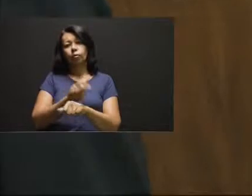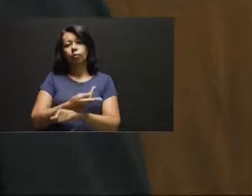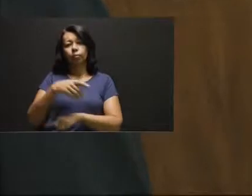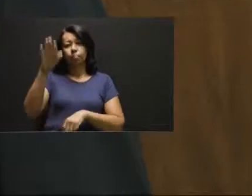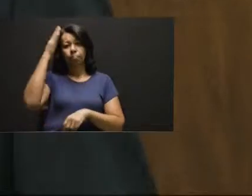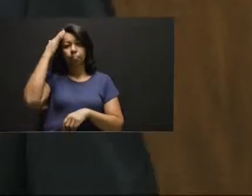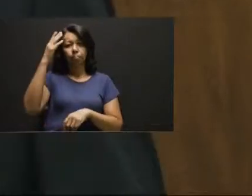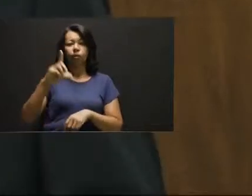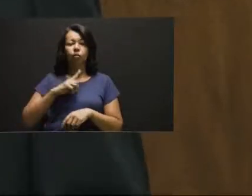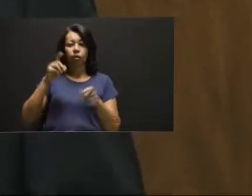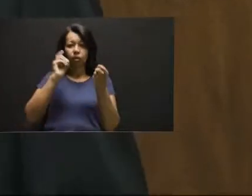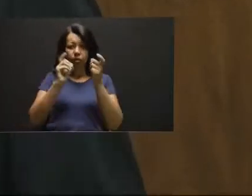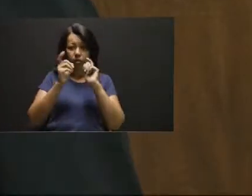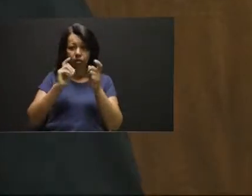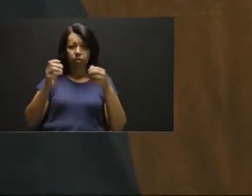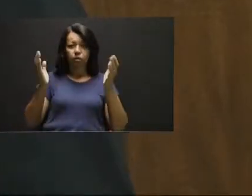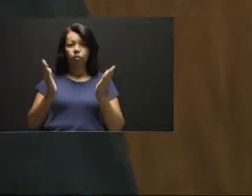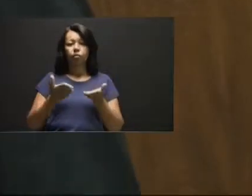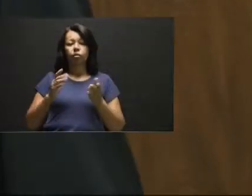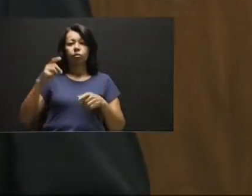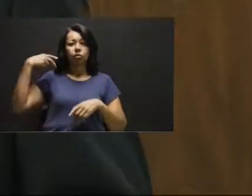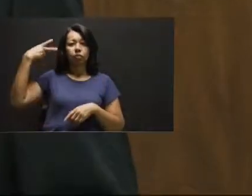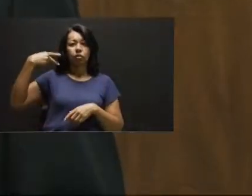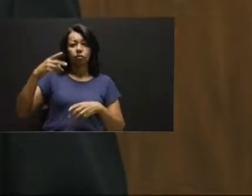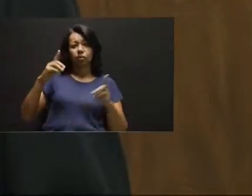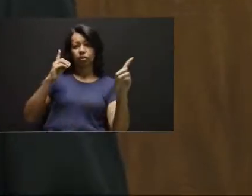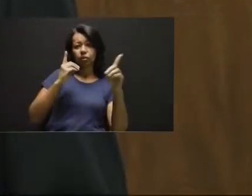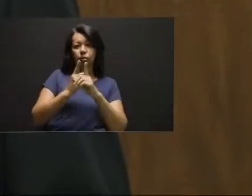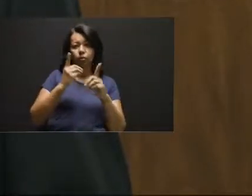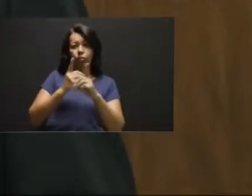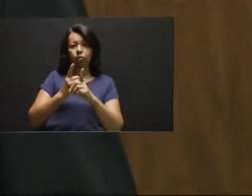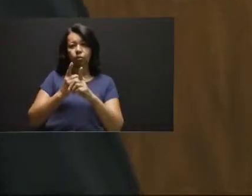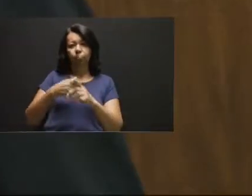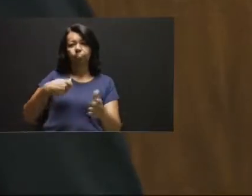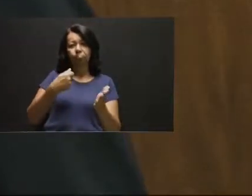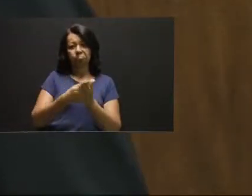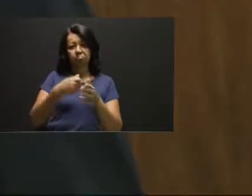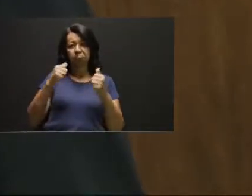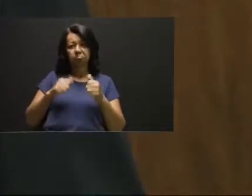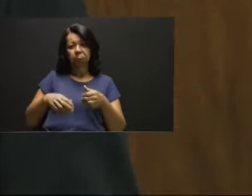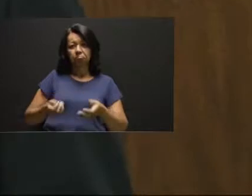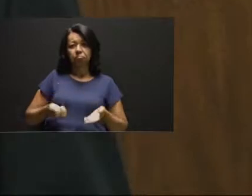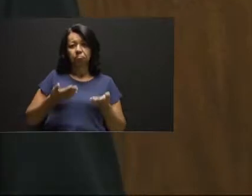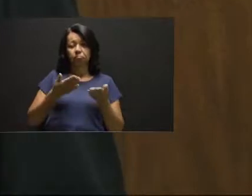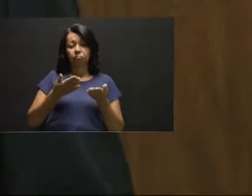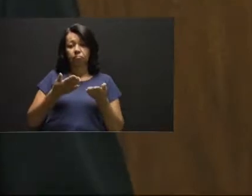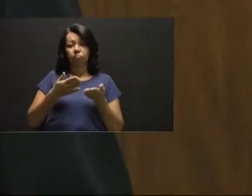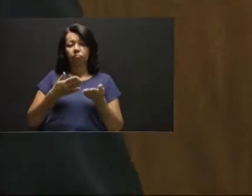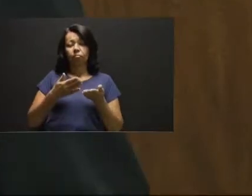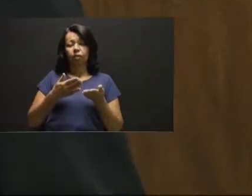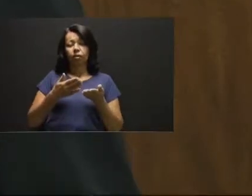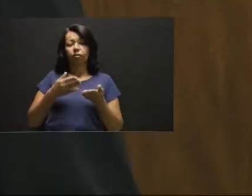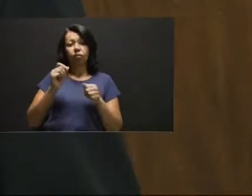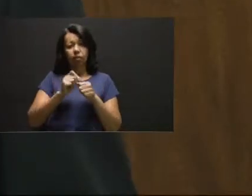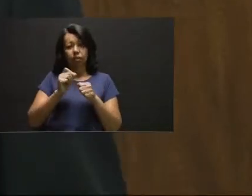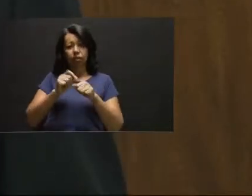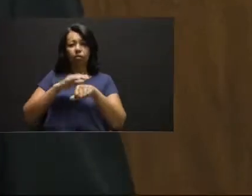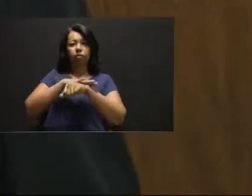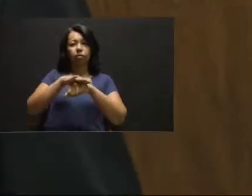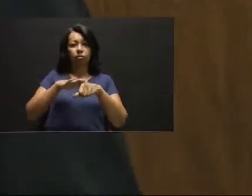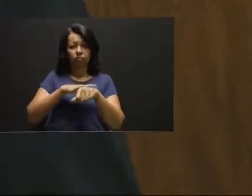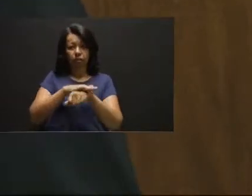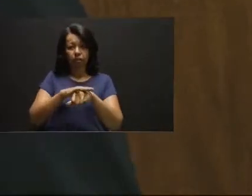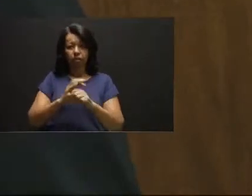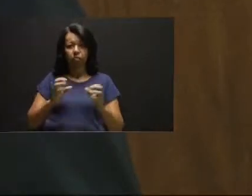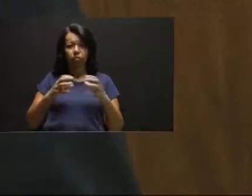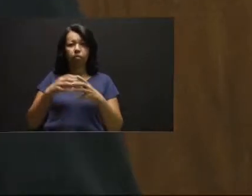que o dia que tem sessão de hoje encontram todos vereadores e nós por obrigação temos que fazer os encaminhamentos e efetuar o diálogo e foi isso que efetuamos a comissão